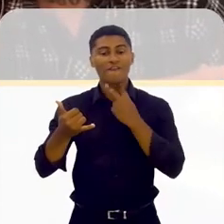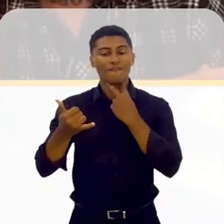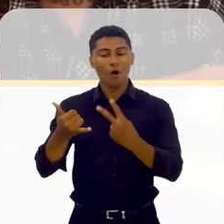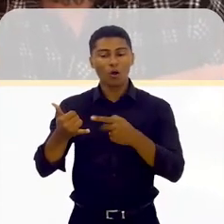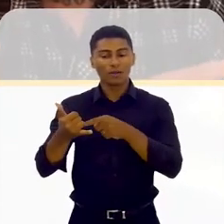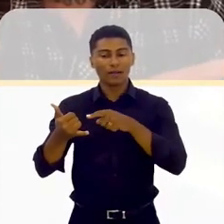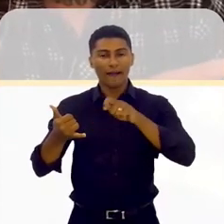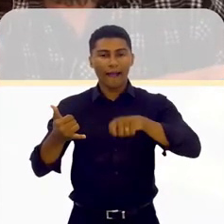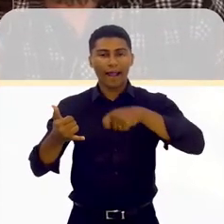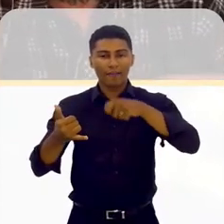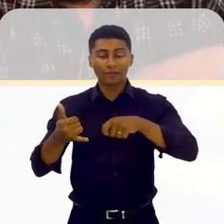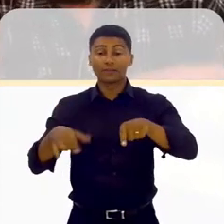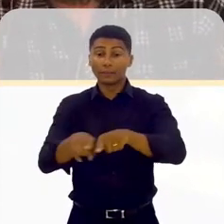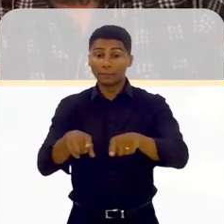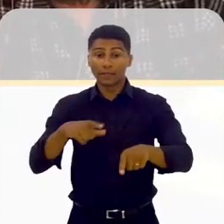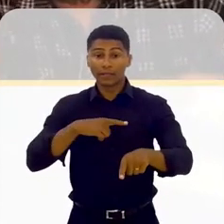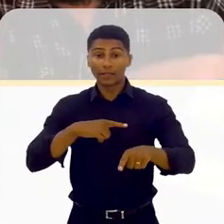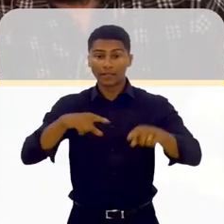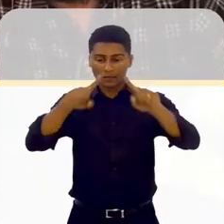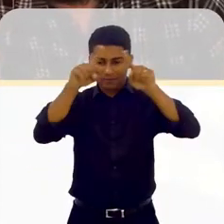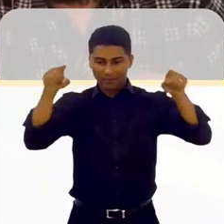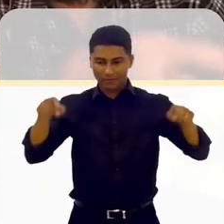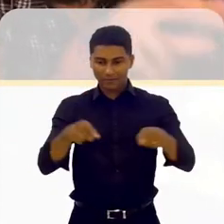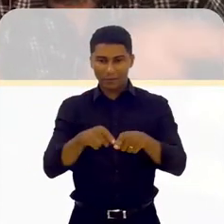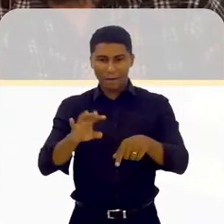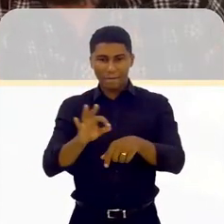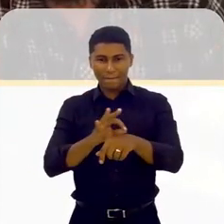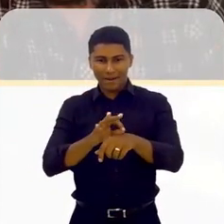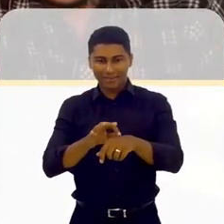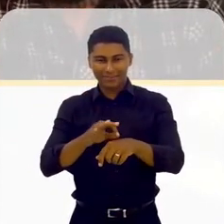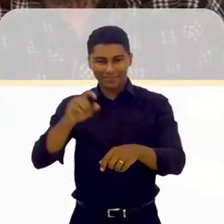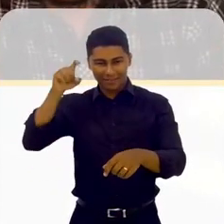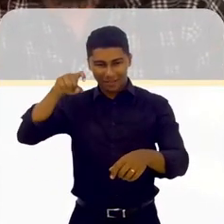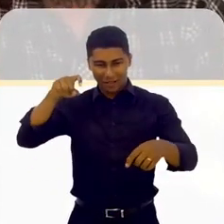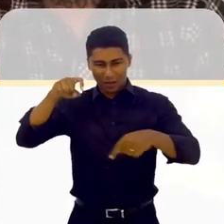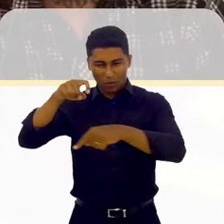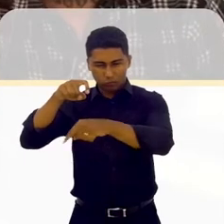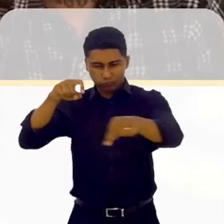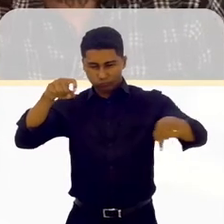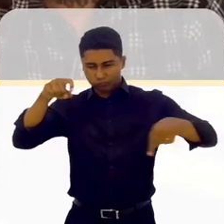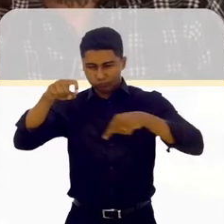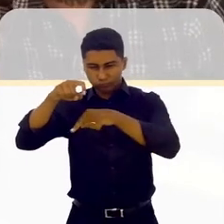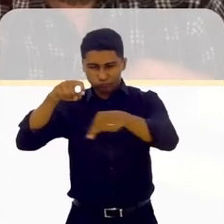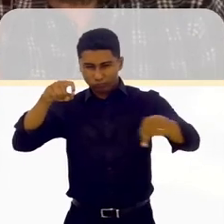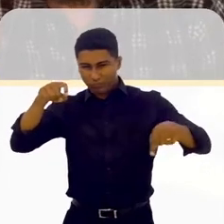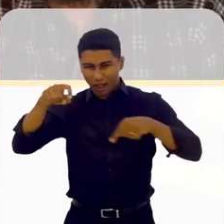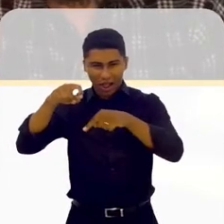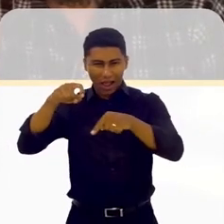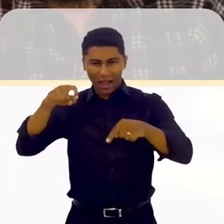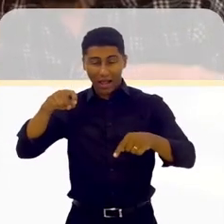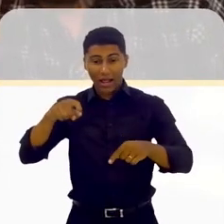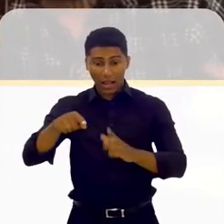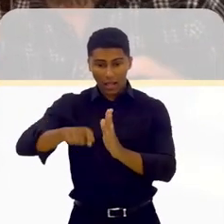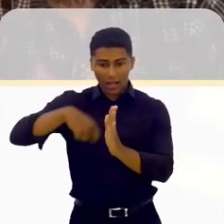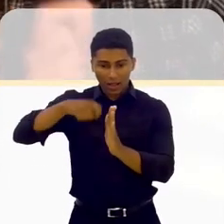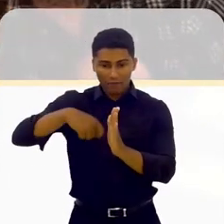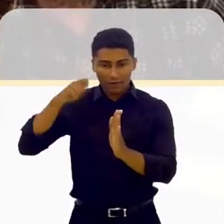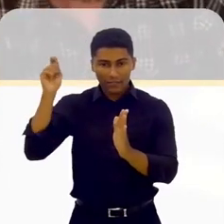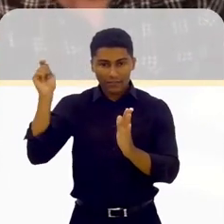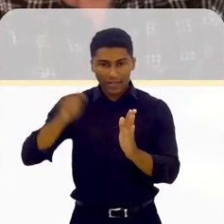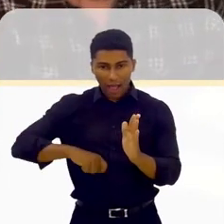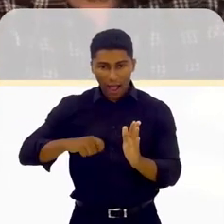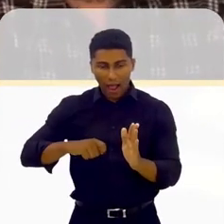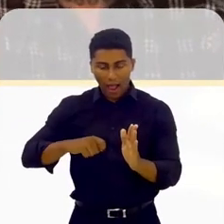vinil também da minha família, que roda o vinil lá. Se eu apertar o play e o rec, ele vai gravar. Então, eu começava. Aí eu ligava um